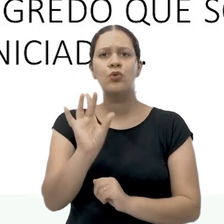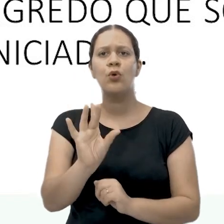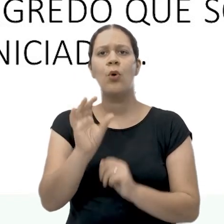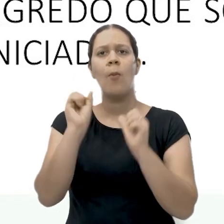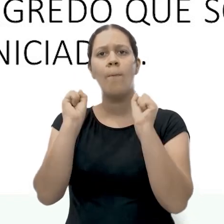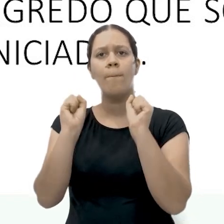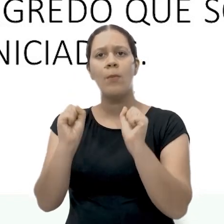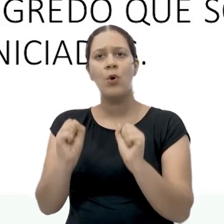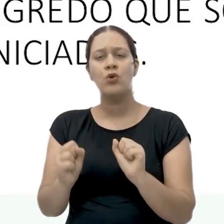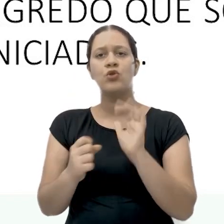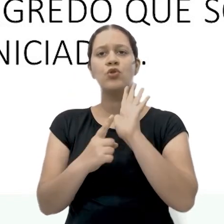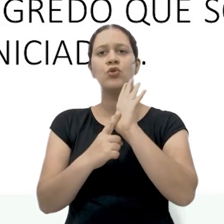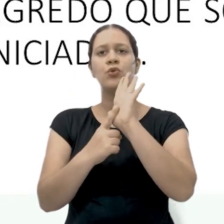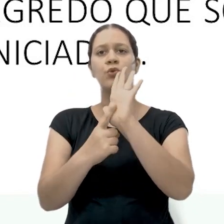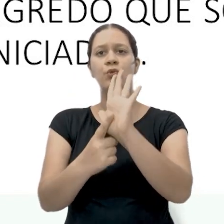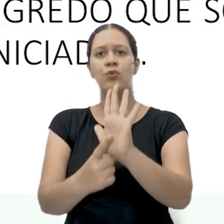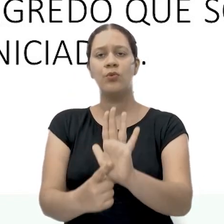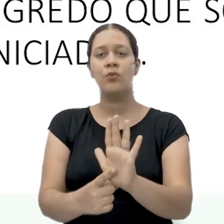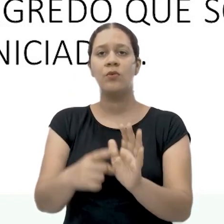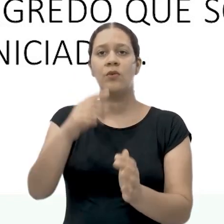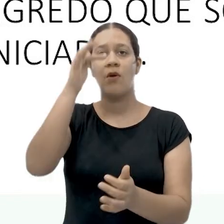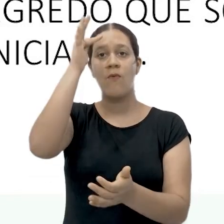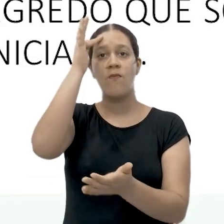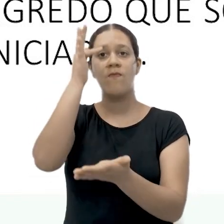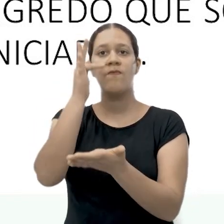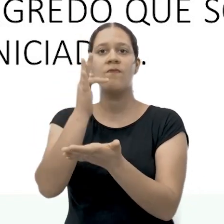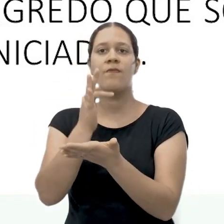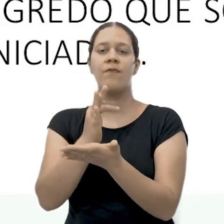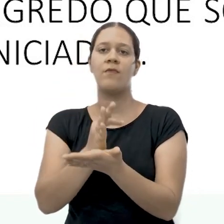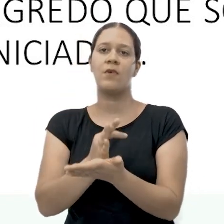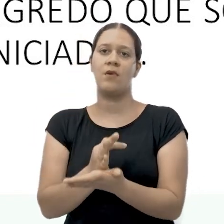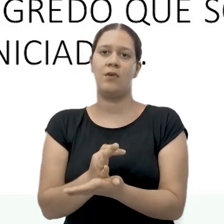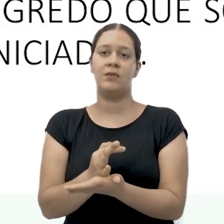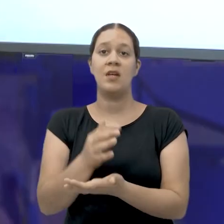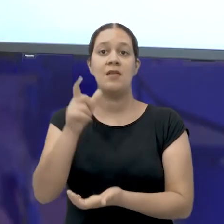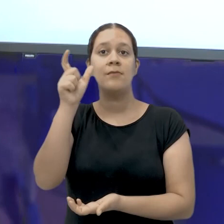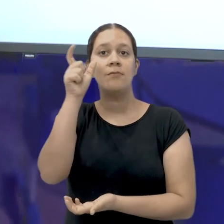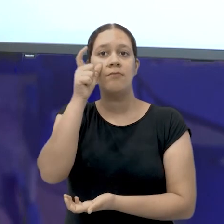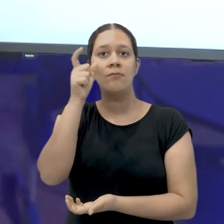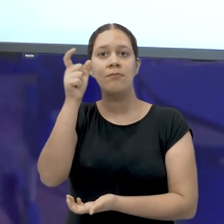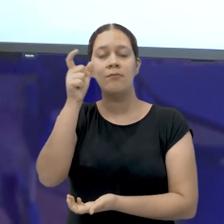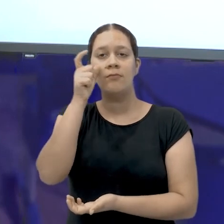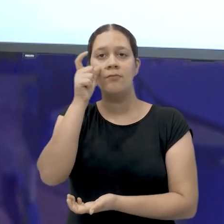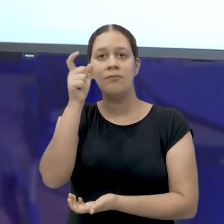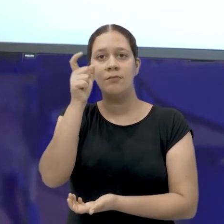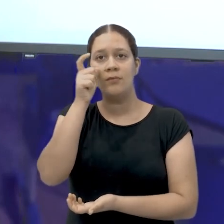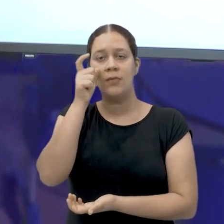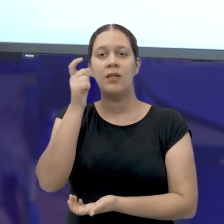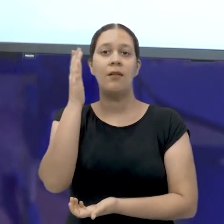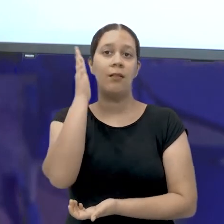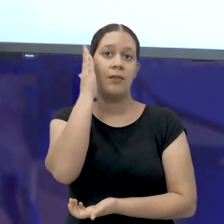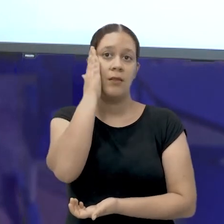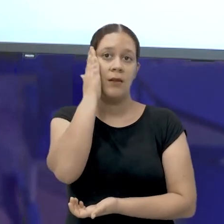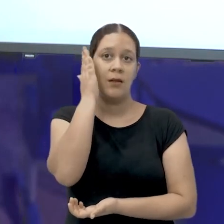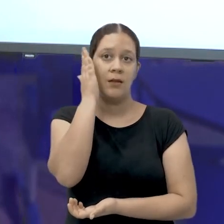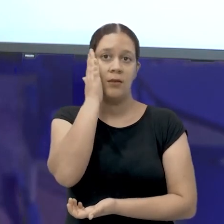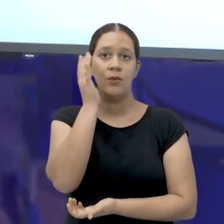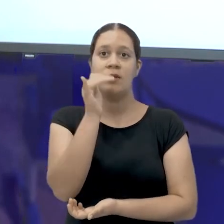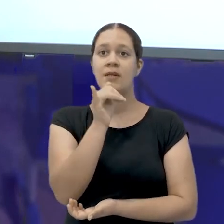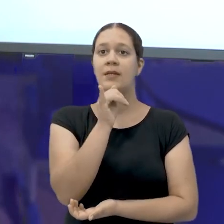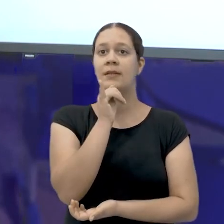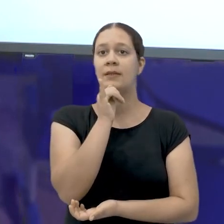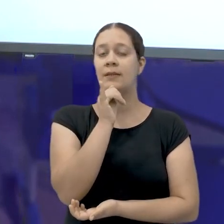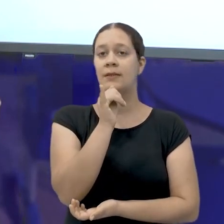aos fiéis e iniciados. Olha que interessante. Vamos tentar entender isso com um